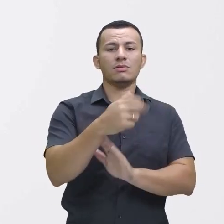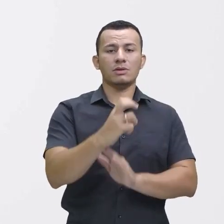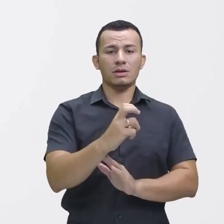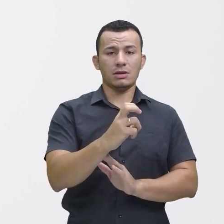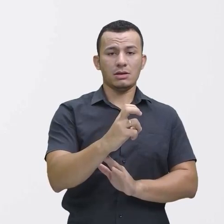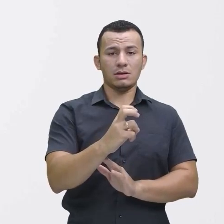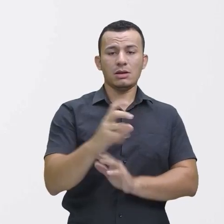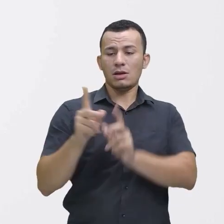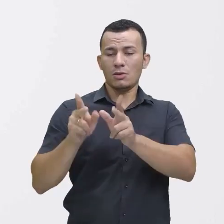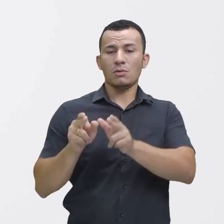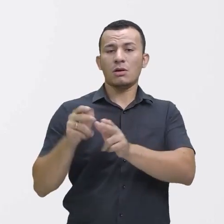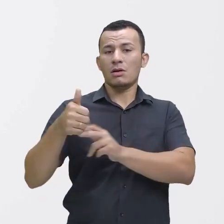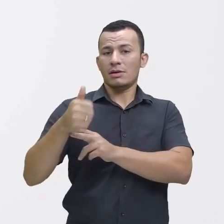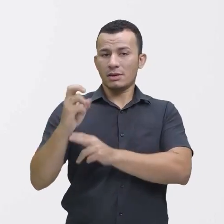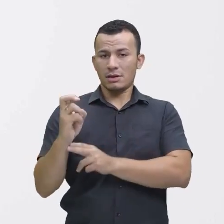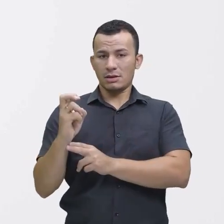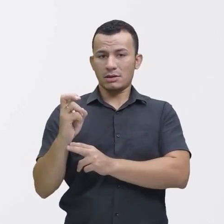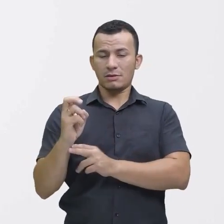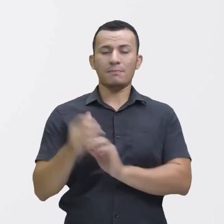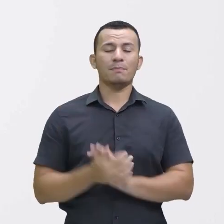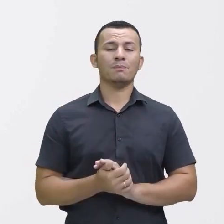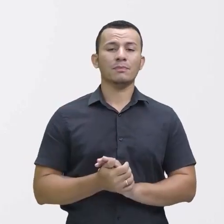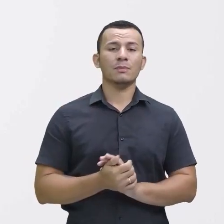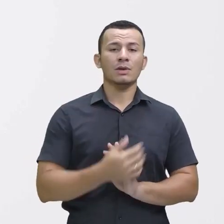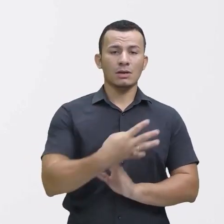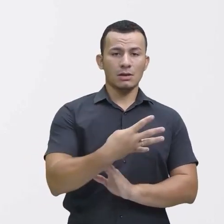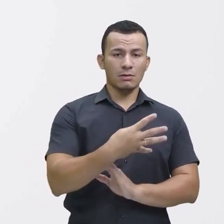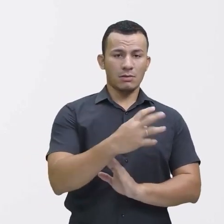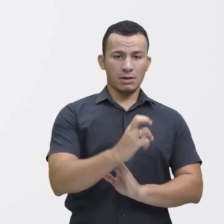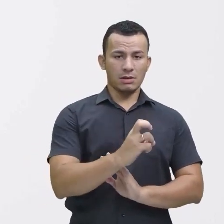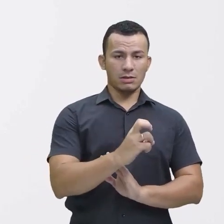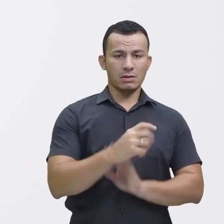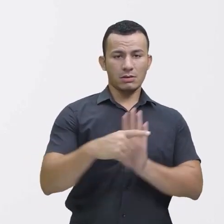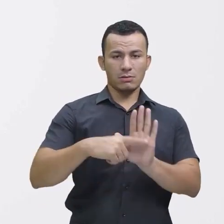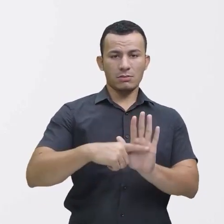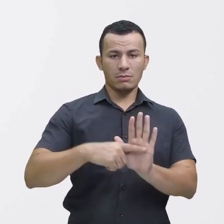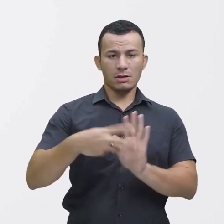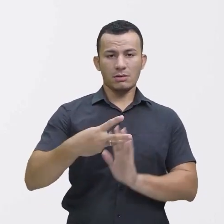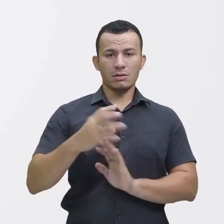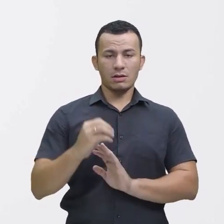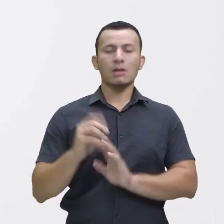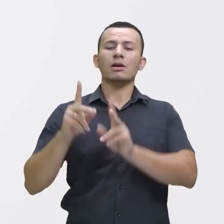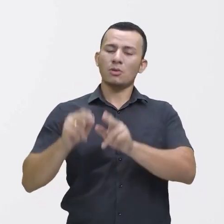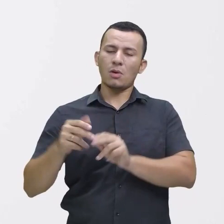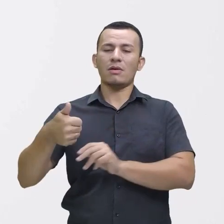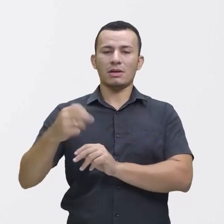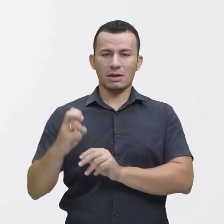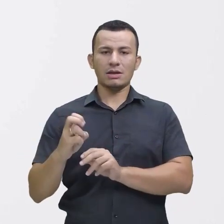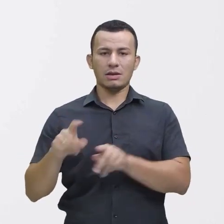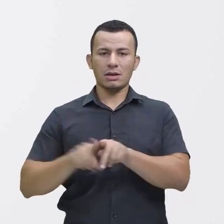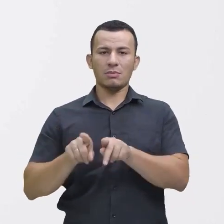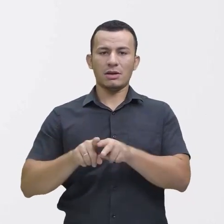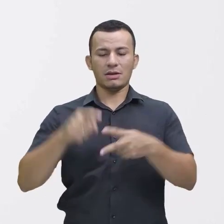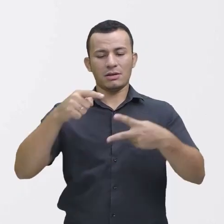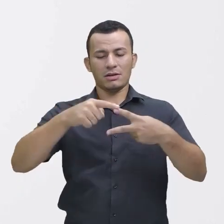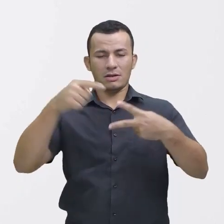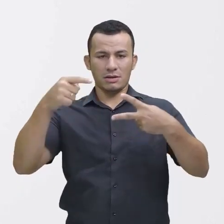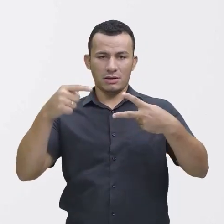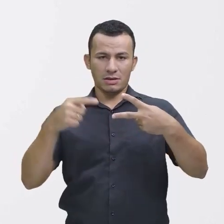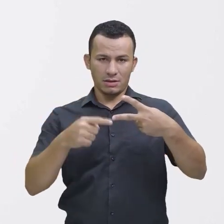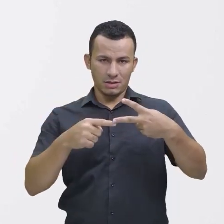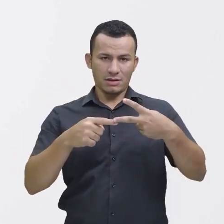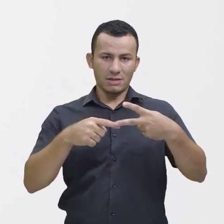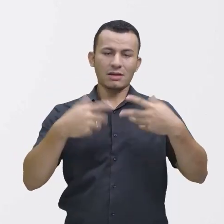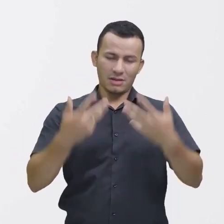a 15. 45 menos 30 é igual a 15. Logo, 30 menos